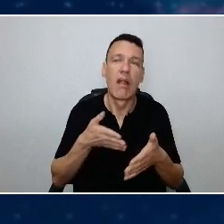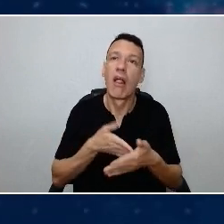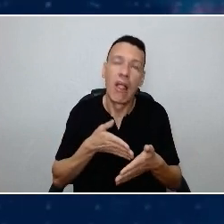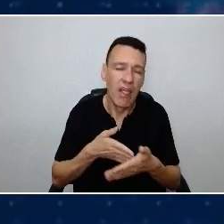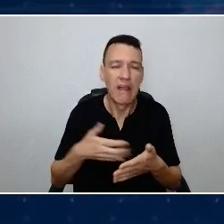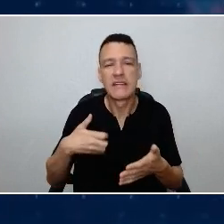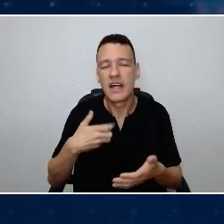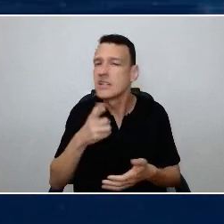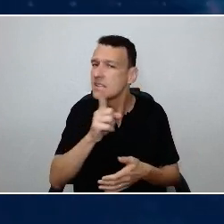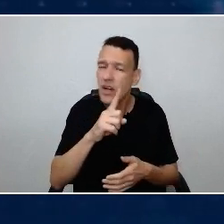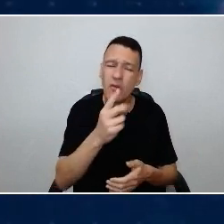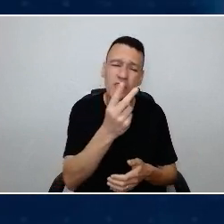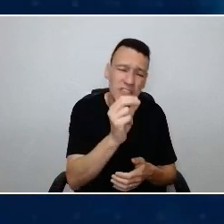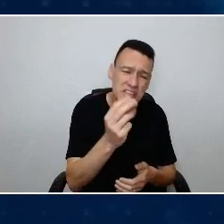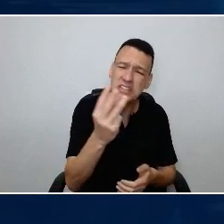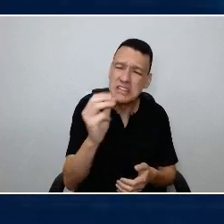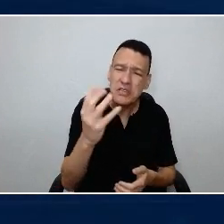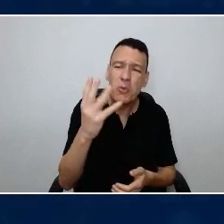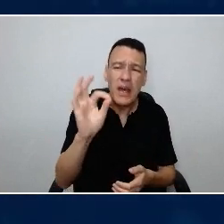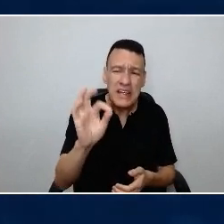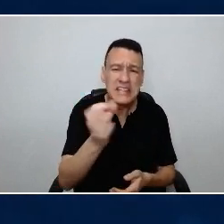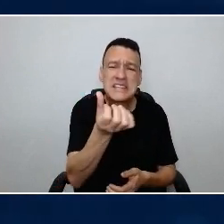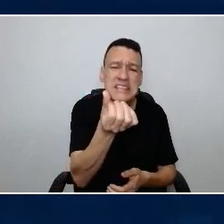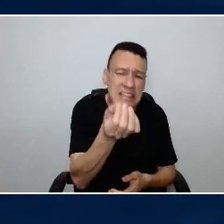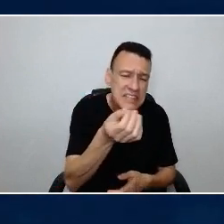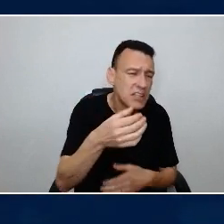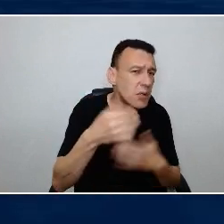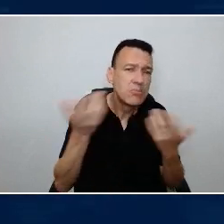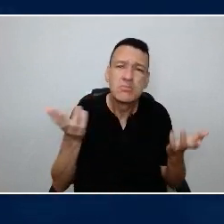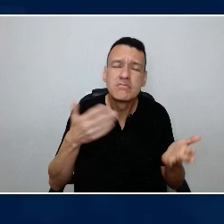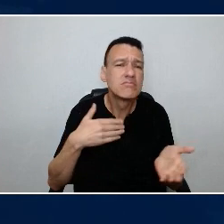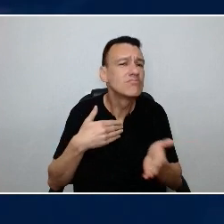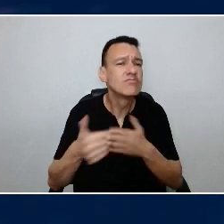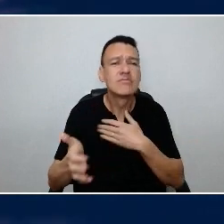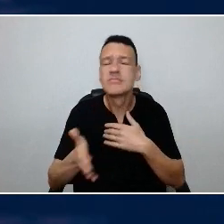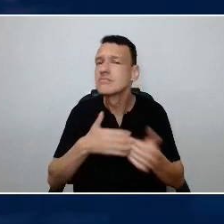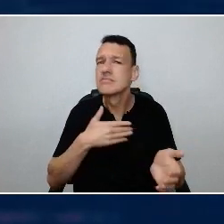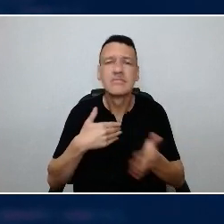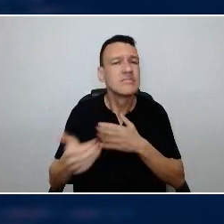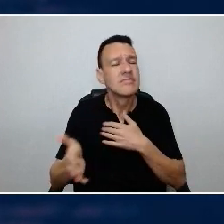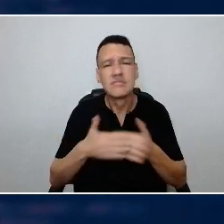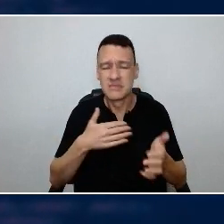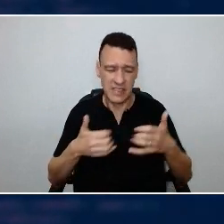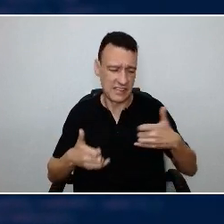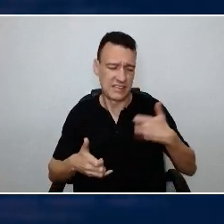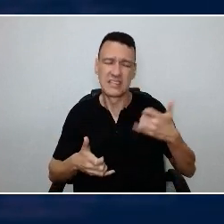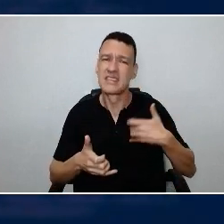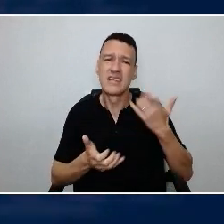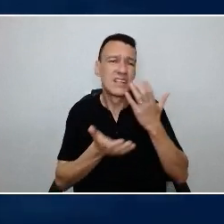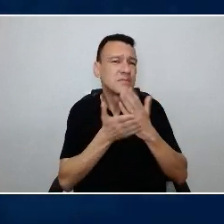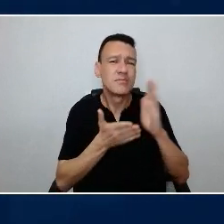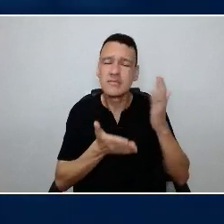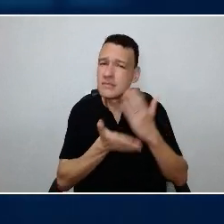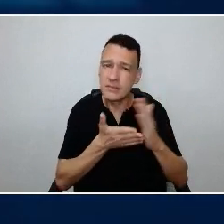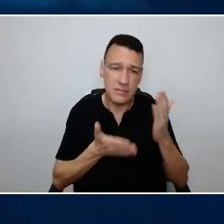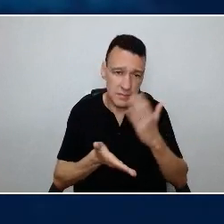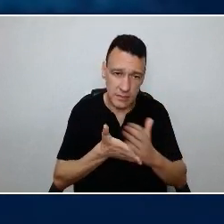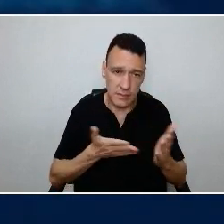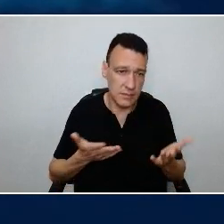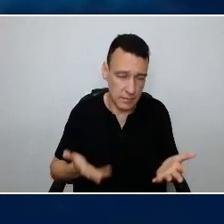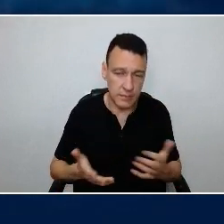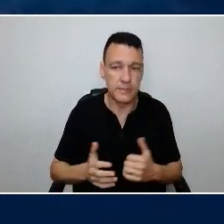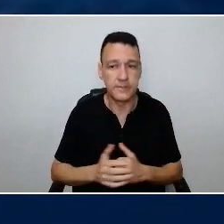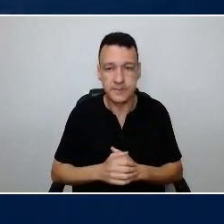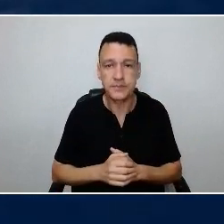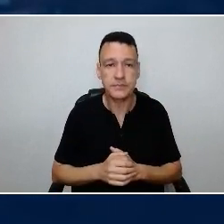60 não se limitem apenas uma faixa etária isso não diz quem vocês são Então se vocês tiverem até